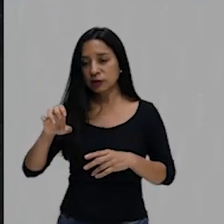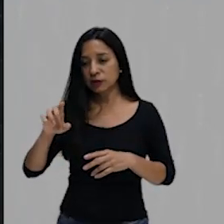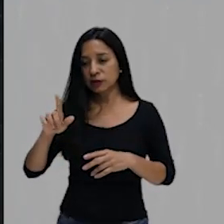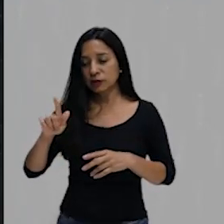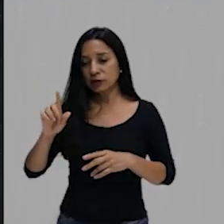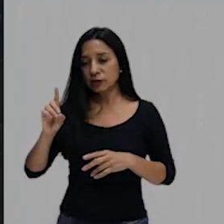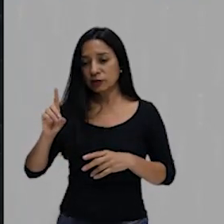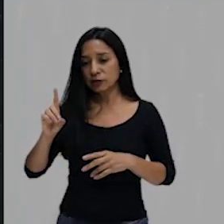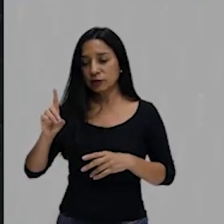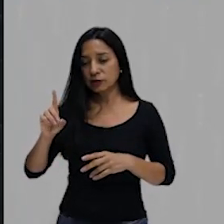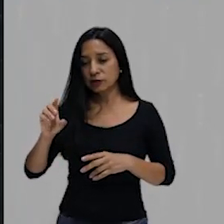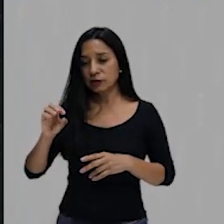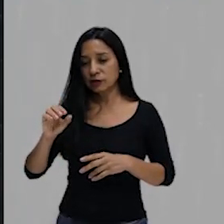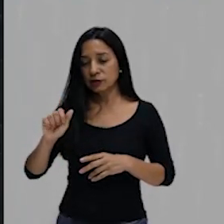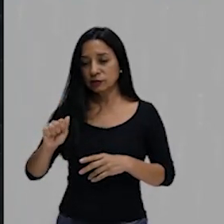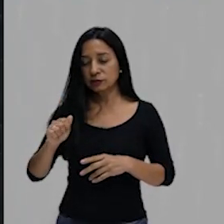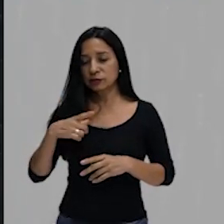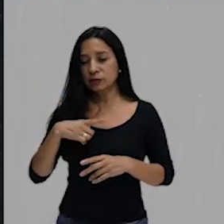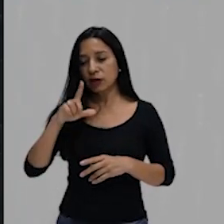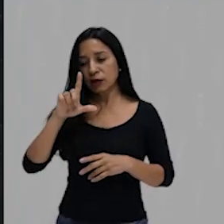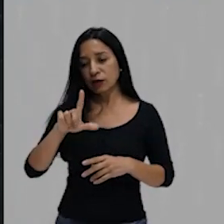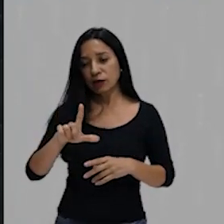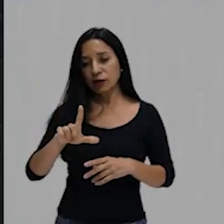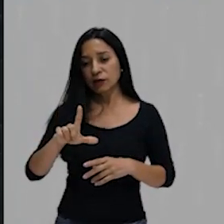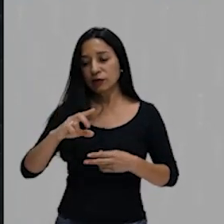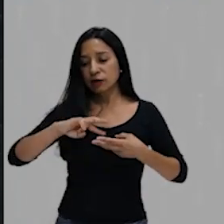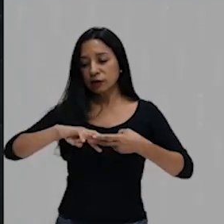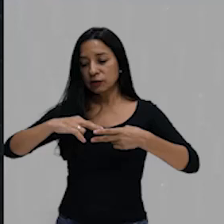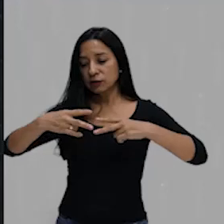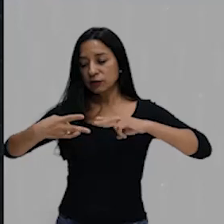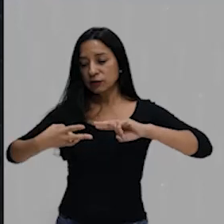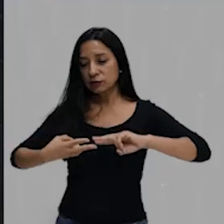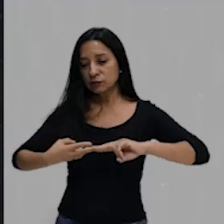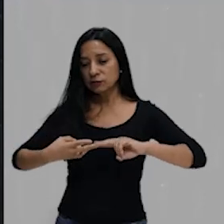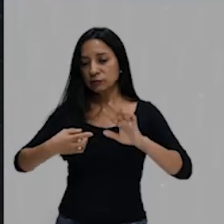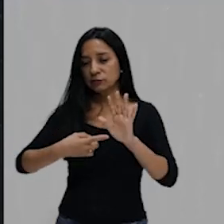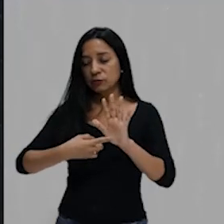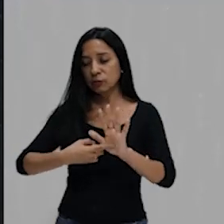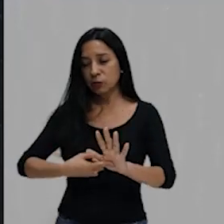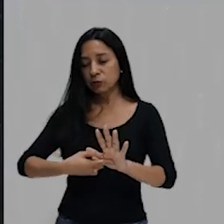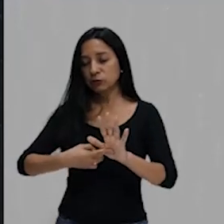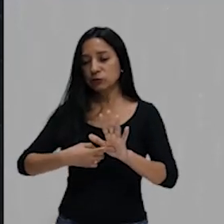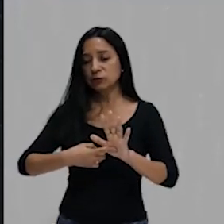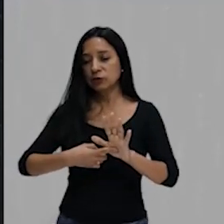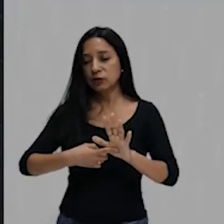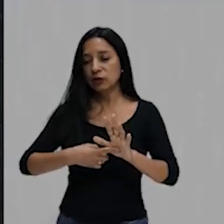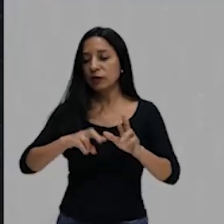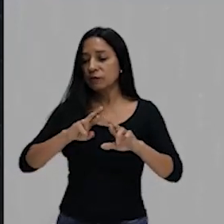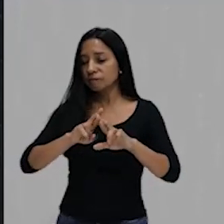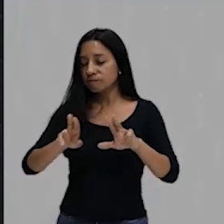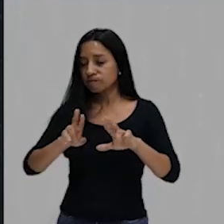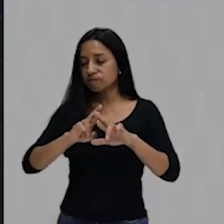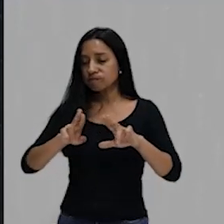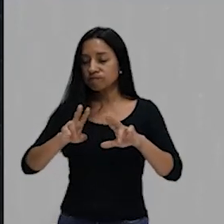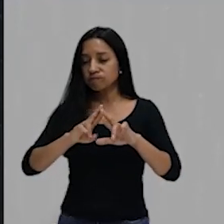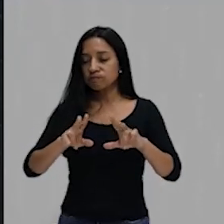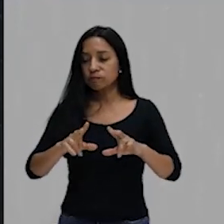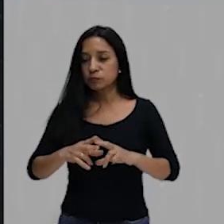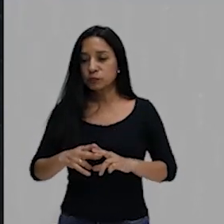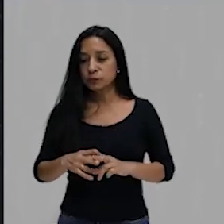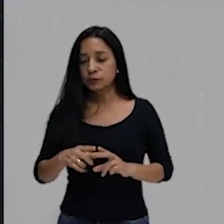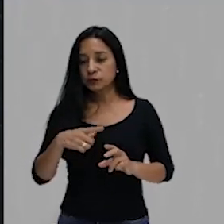que este alelo Lzão, ele se expressa de maneira variável. Então, eu tenho